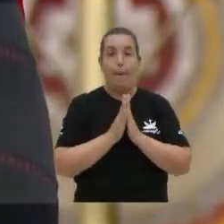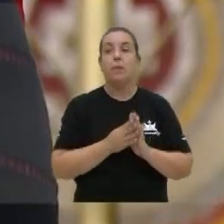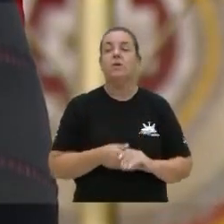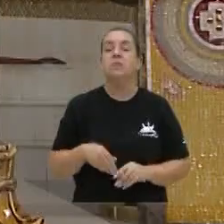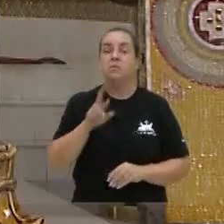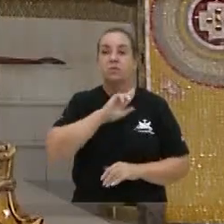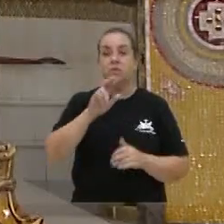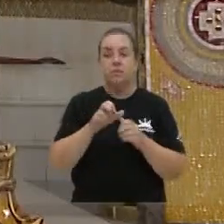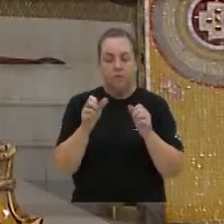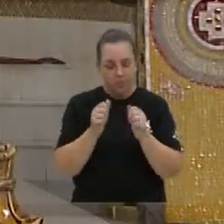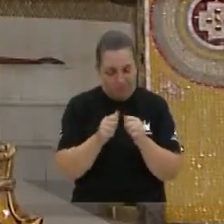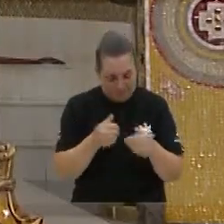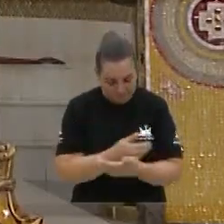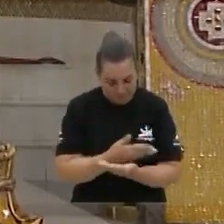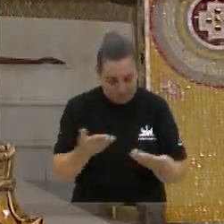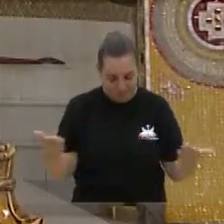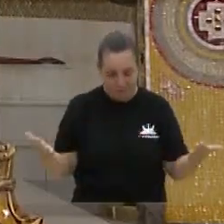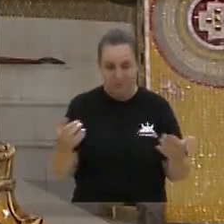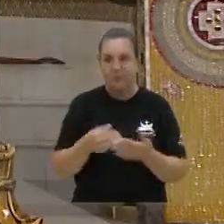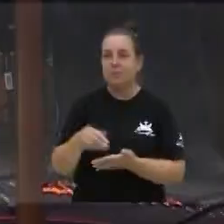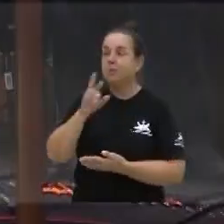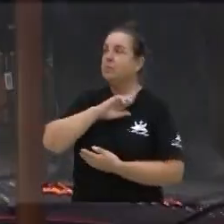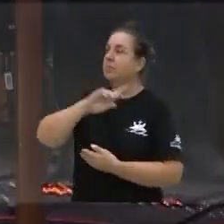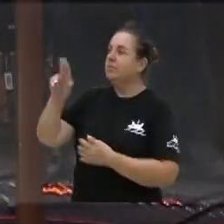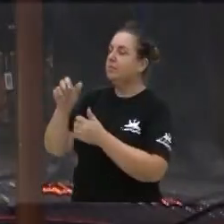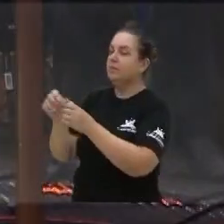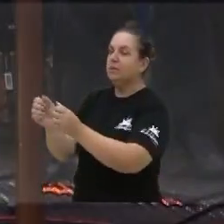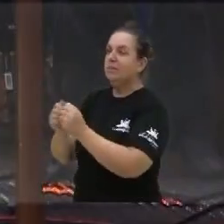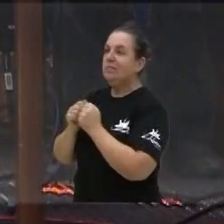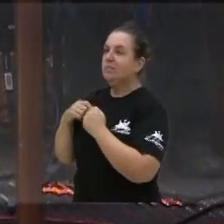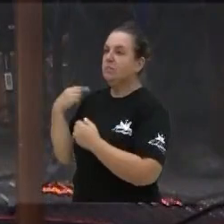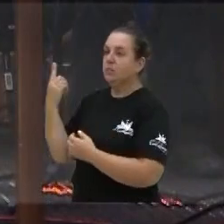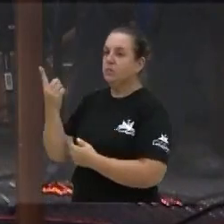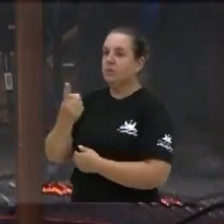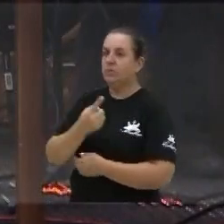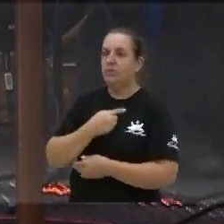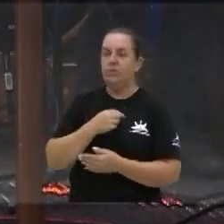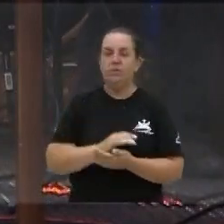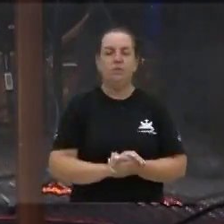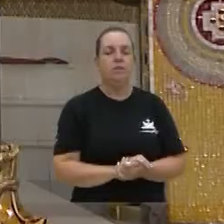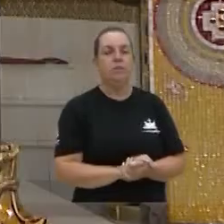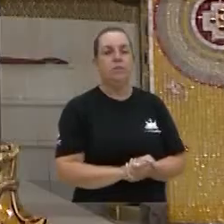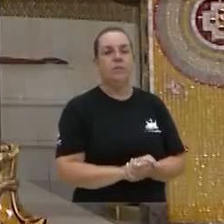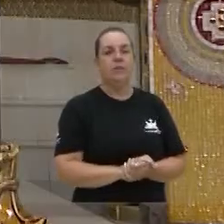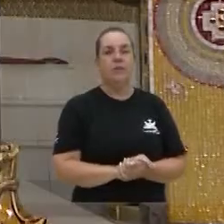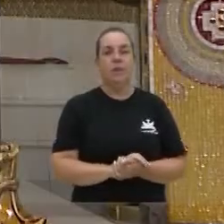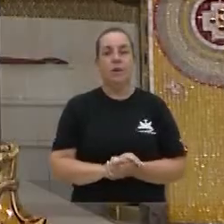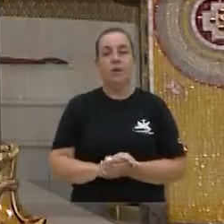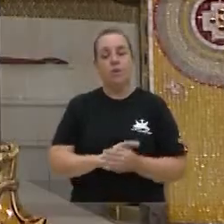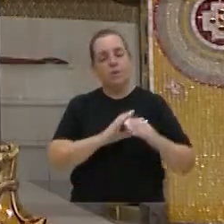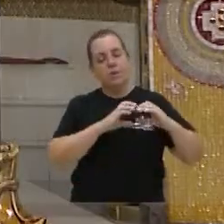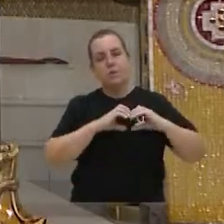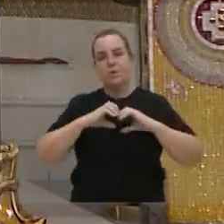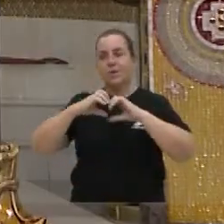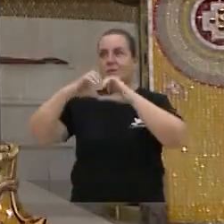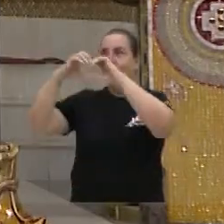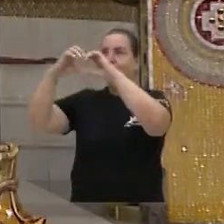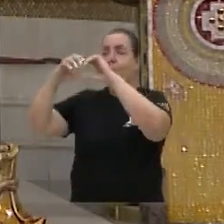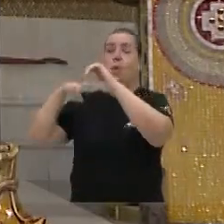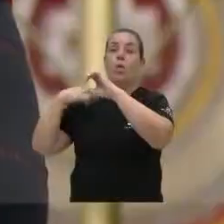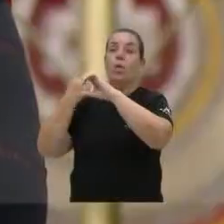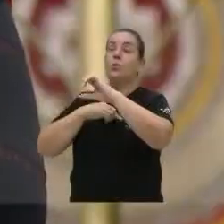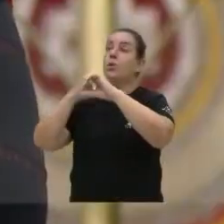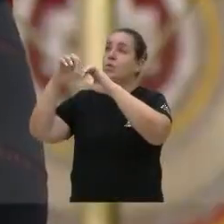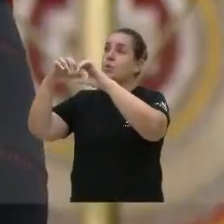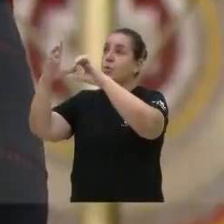Amém. O Senhor esteja convosco. Ele está no meio de nós. Corações ao